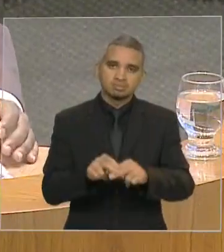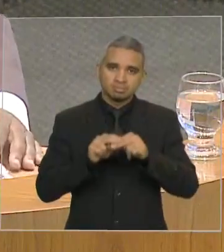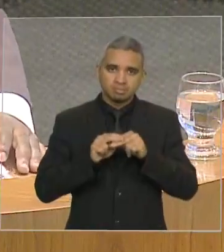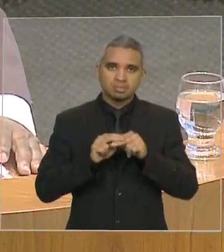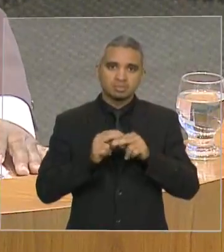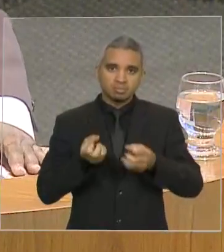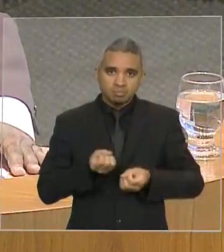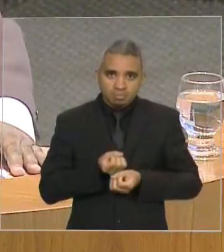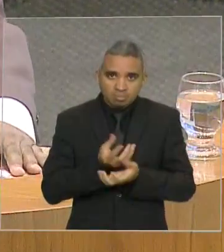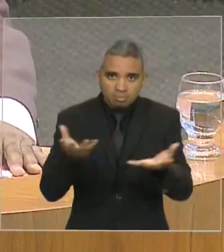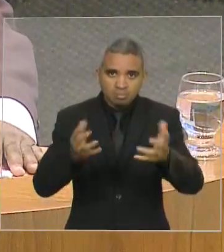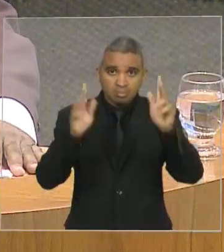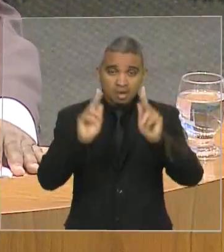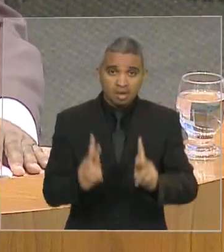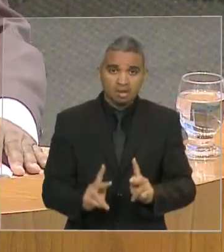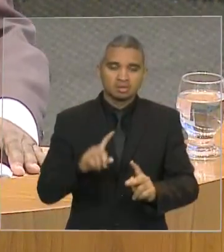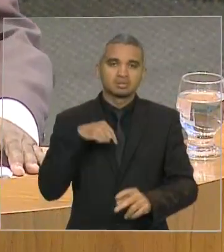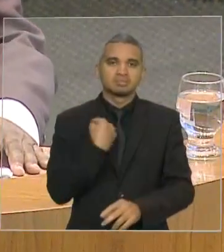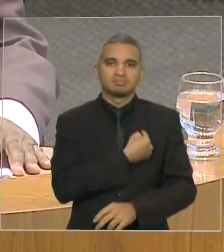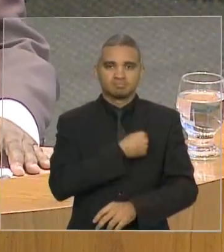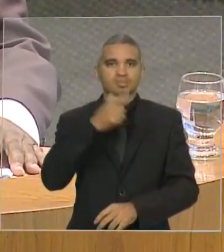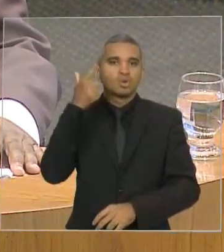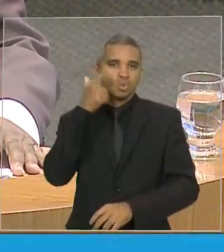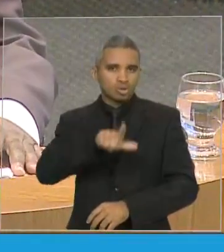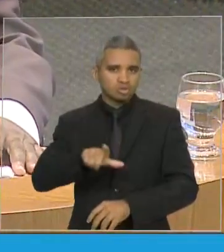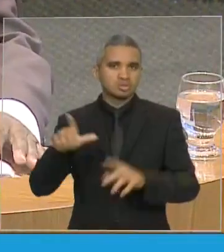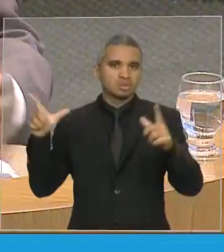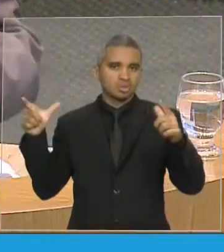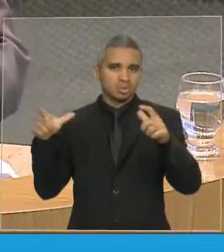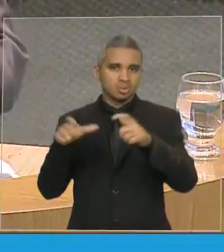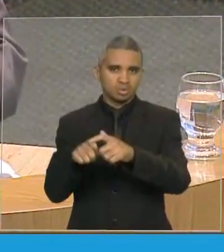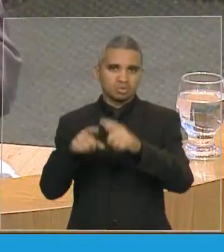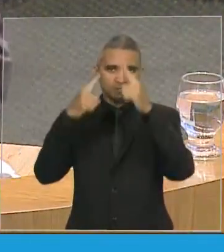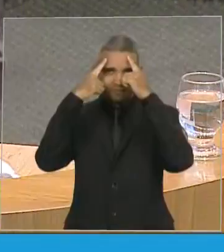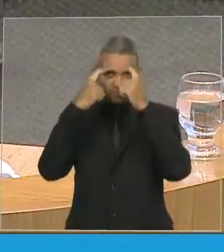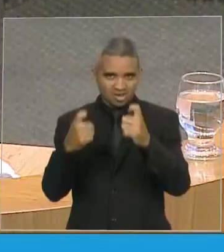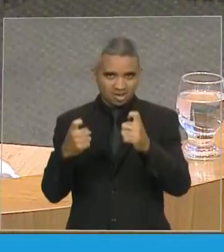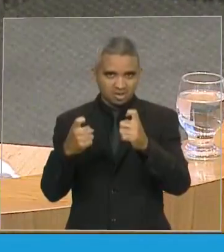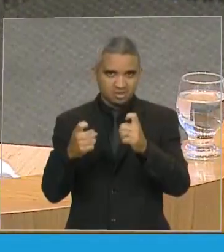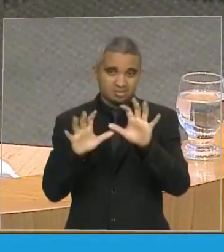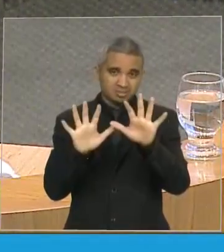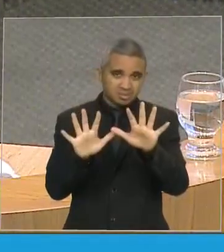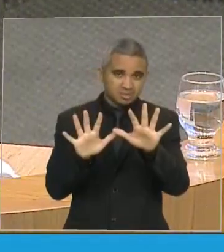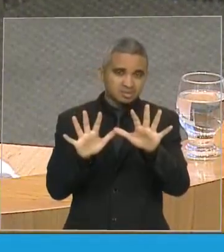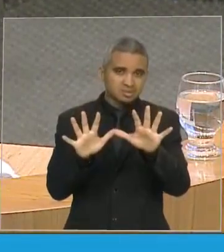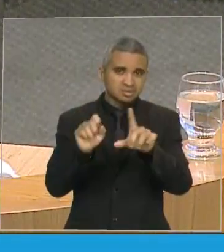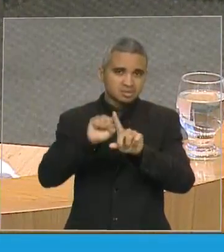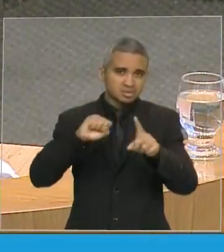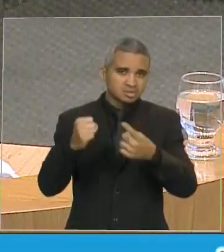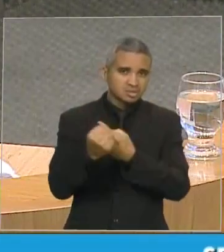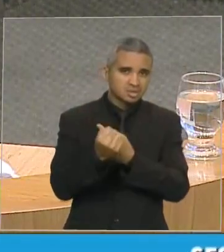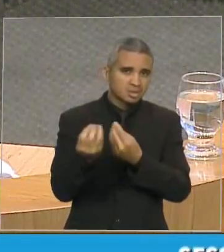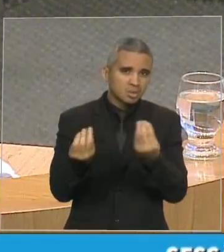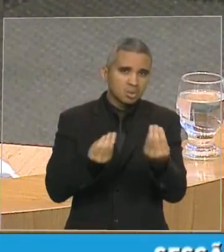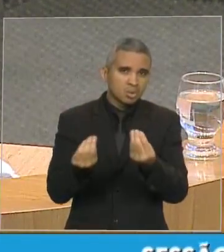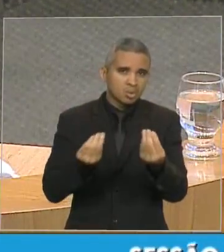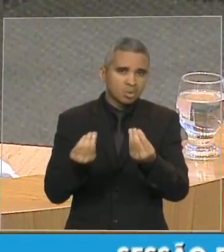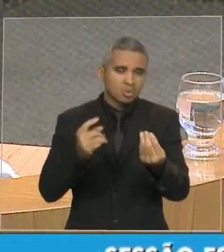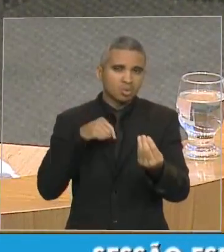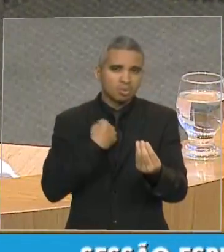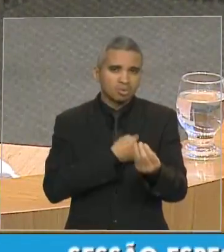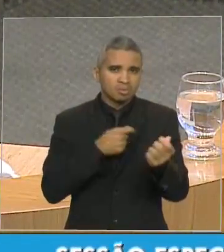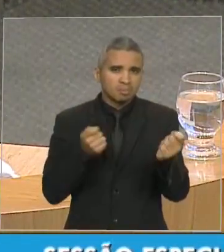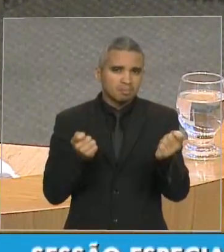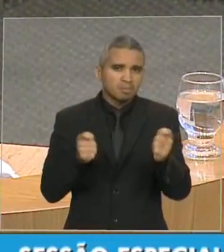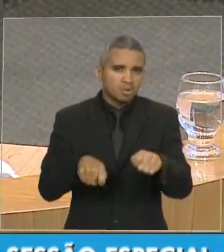E, diante desses cenários, como nós poderemos começar a agir não